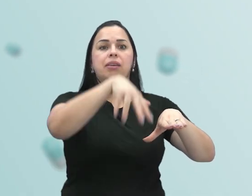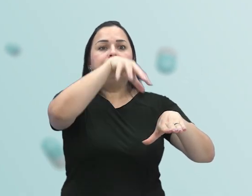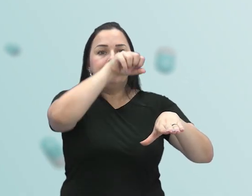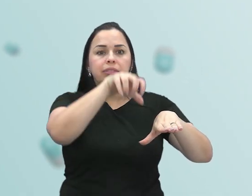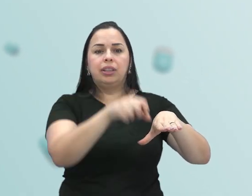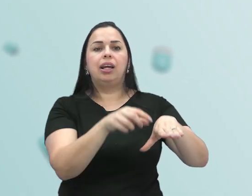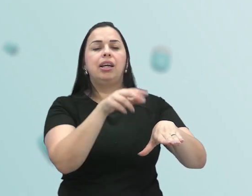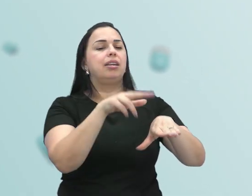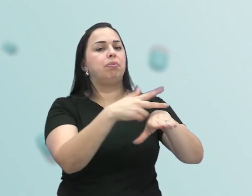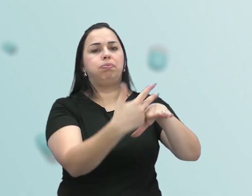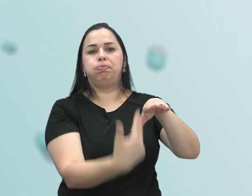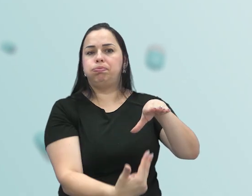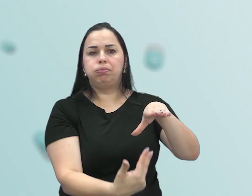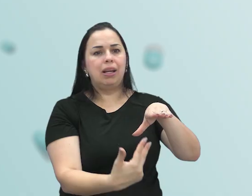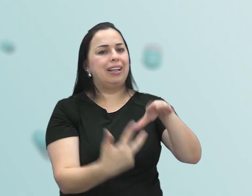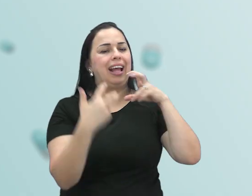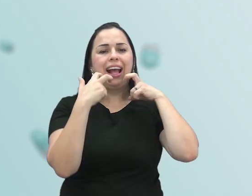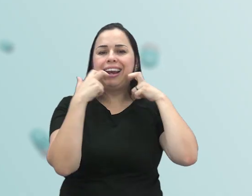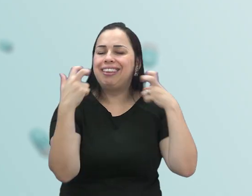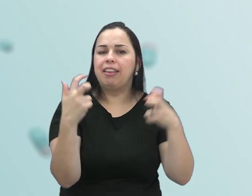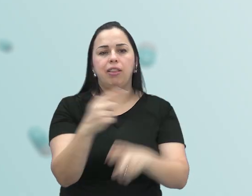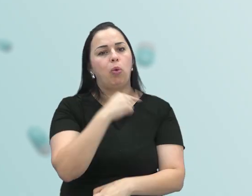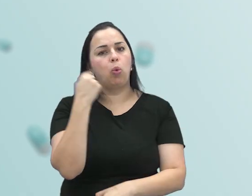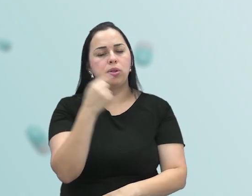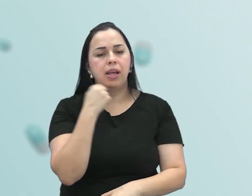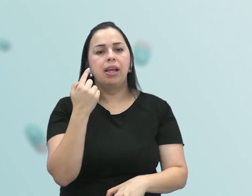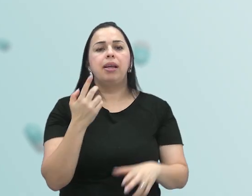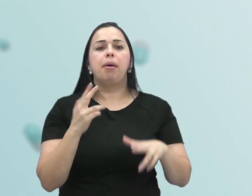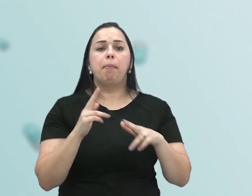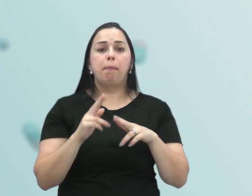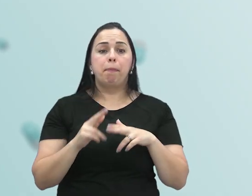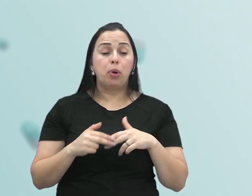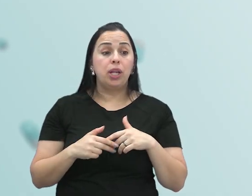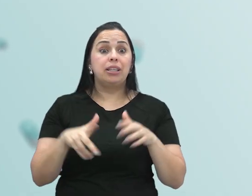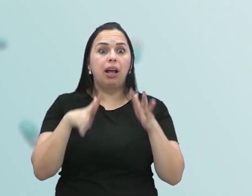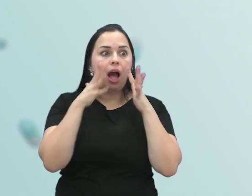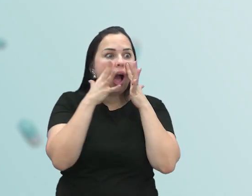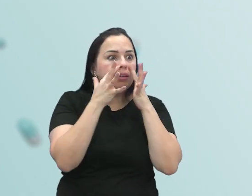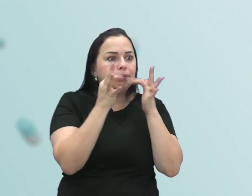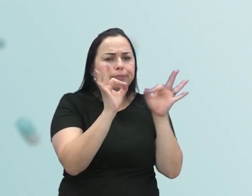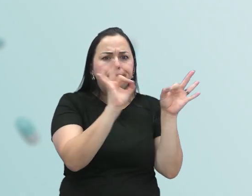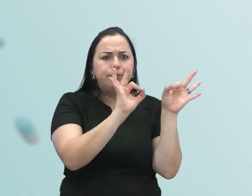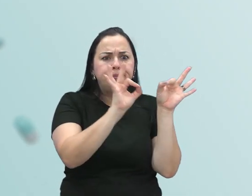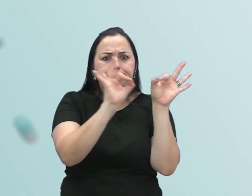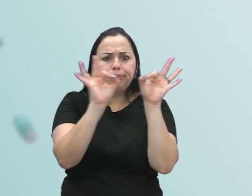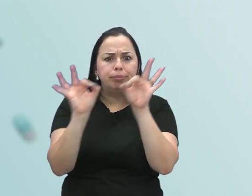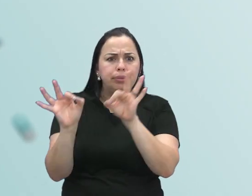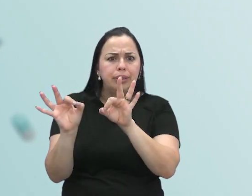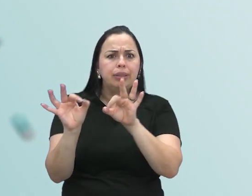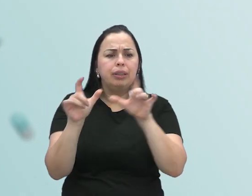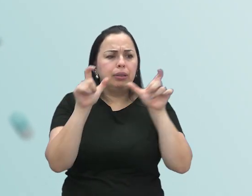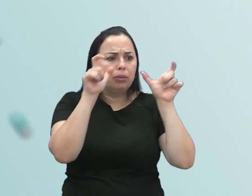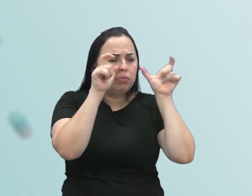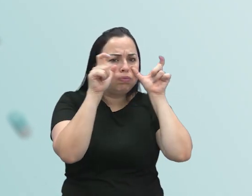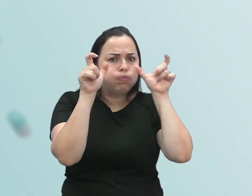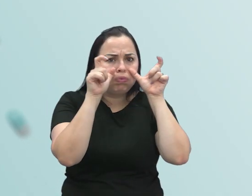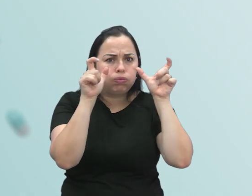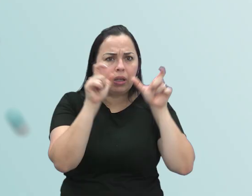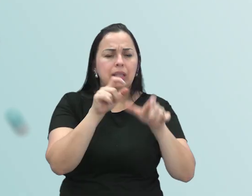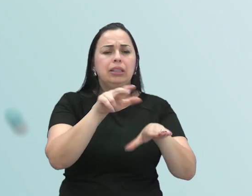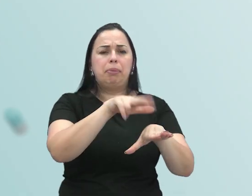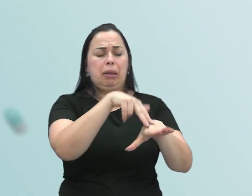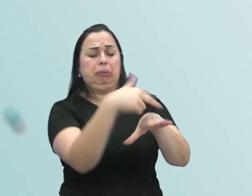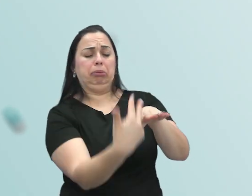respirar, ela muitas vezes não vai conseguir nem gritar nem acenar. Então, o olhar arregalado, assustado,